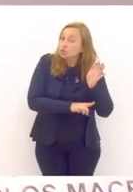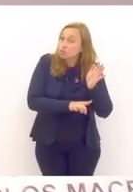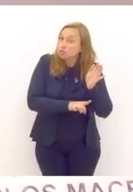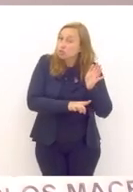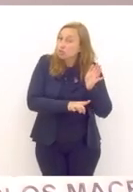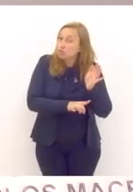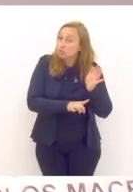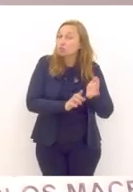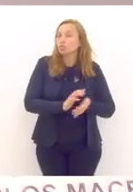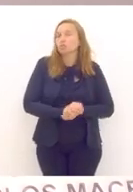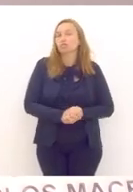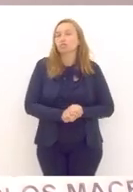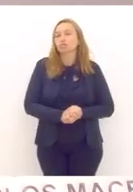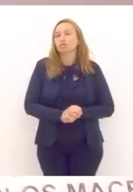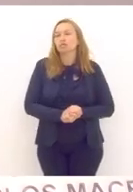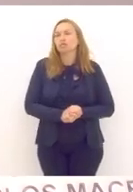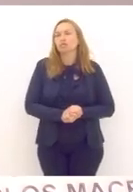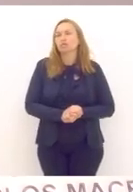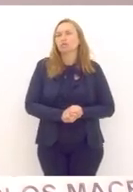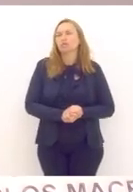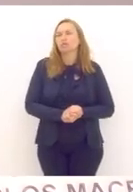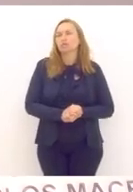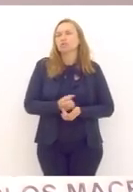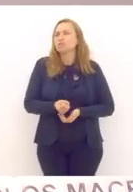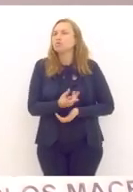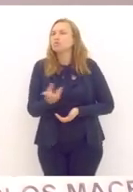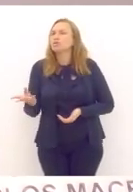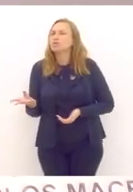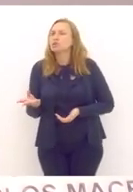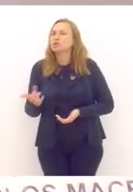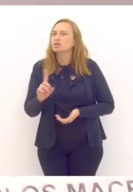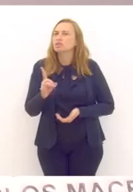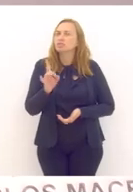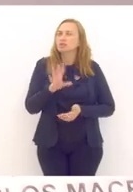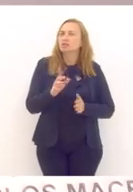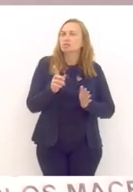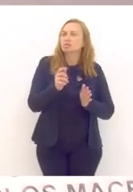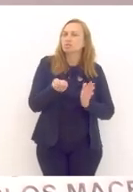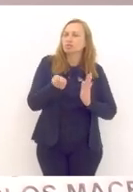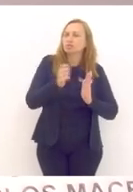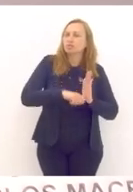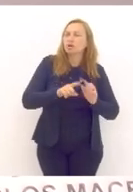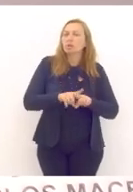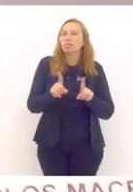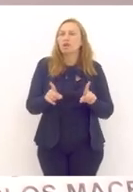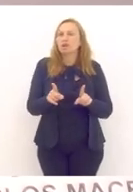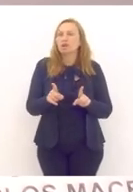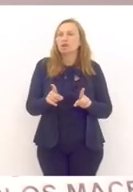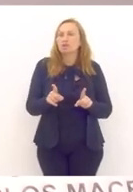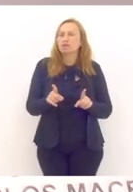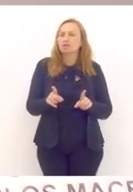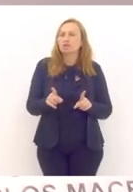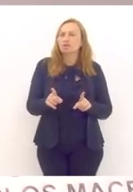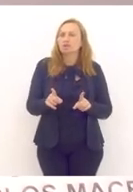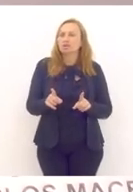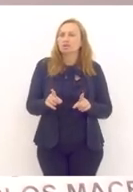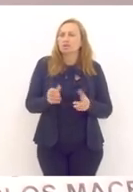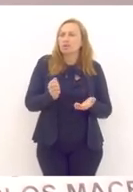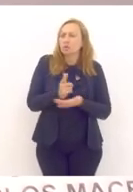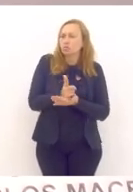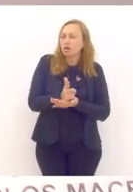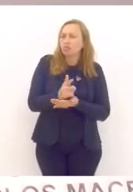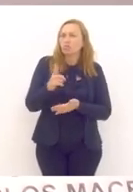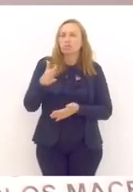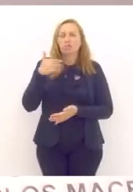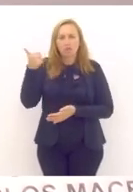seja, diminuir a quantidade, não dos tributos, mas você unificar alguns pagamentos para